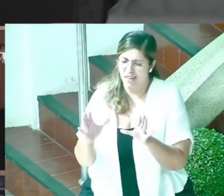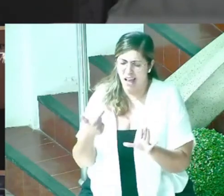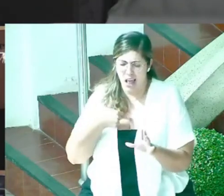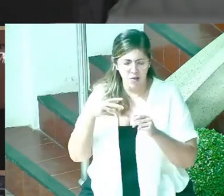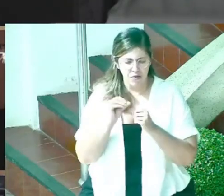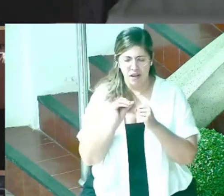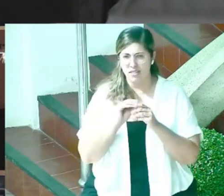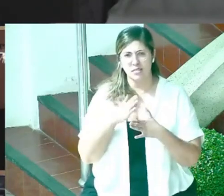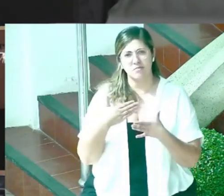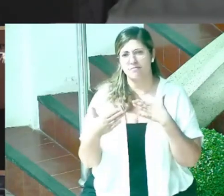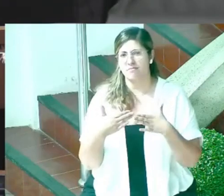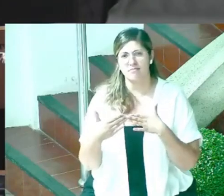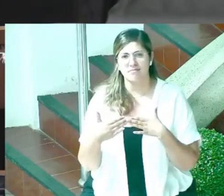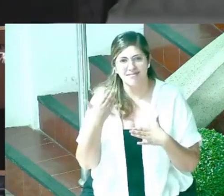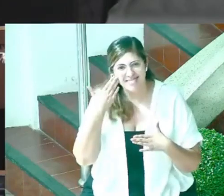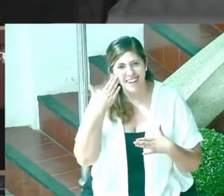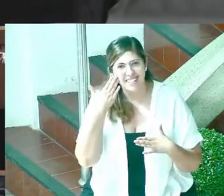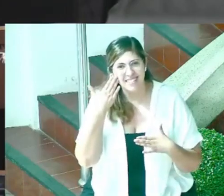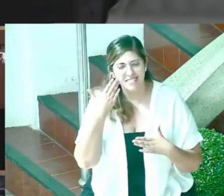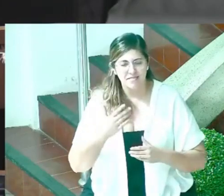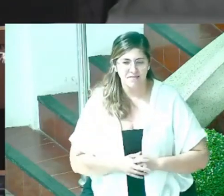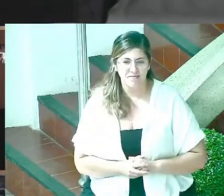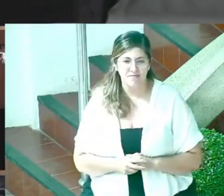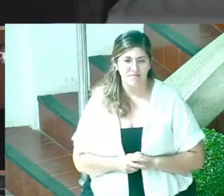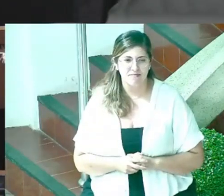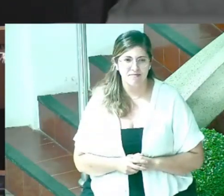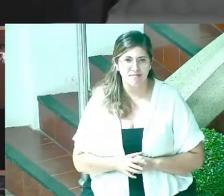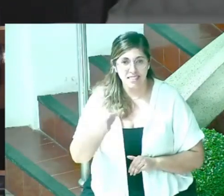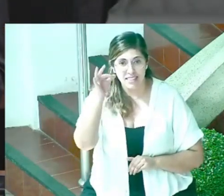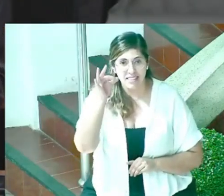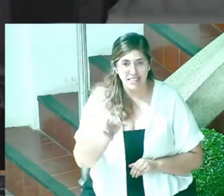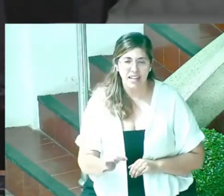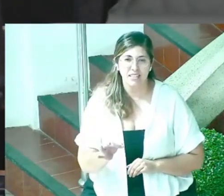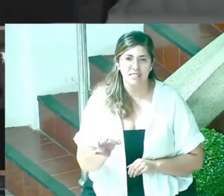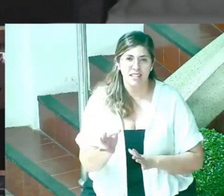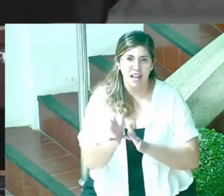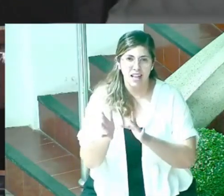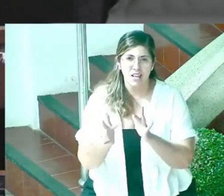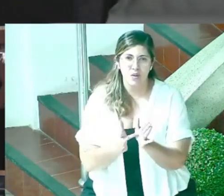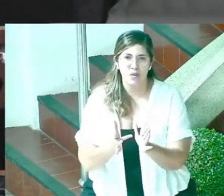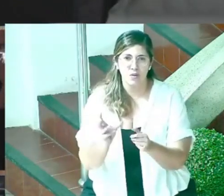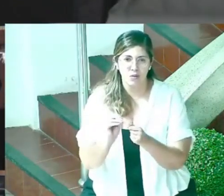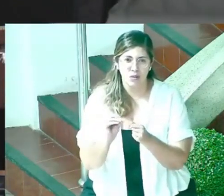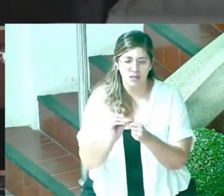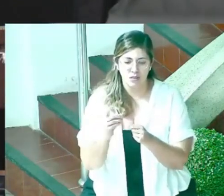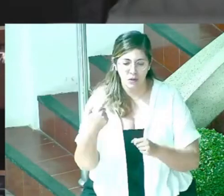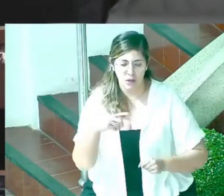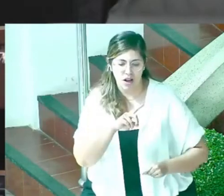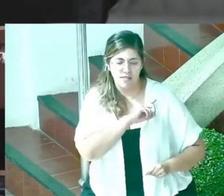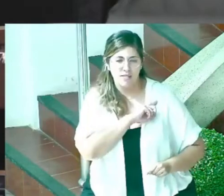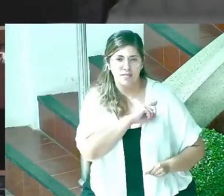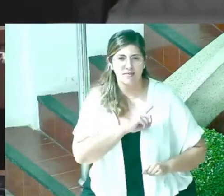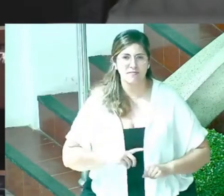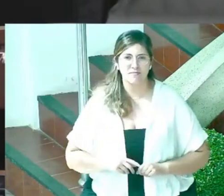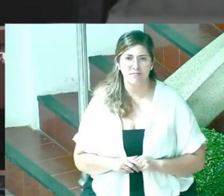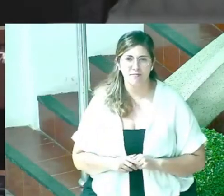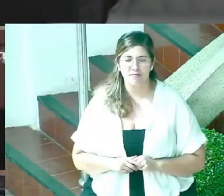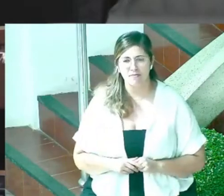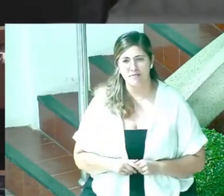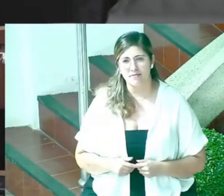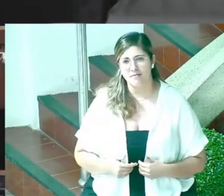Então isso significa que nós estamos liberados para não perdoar aquele que infernizou a nossa vida, talvez aquele que